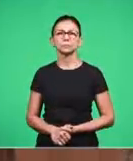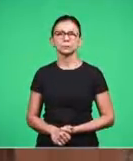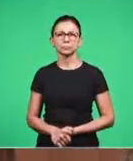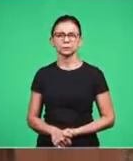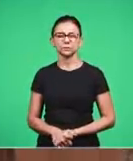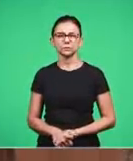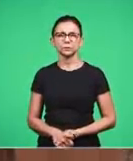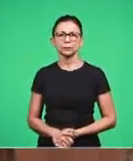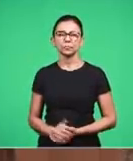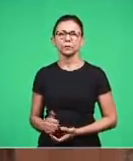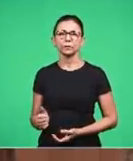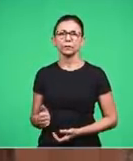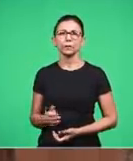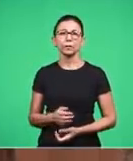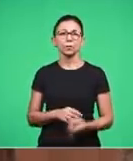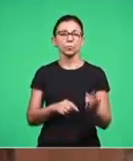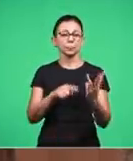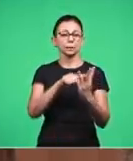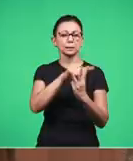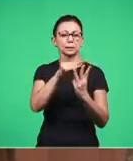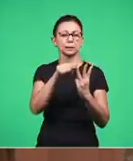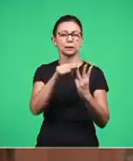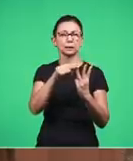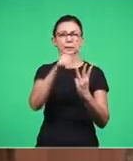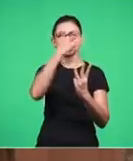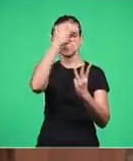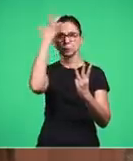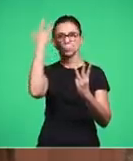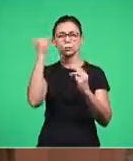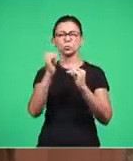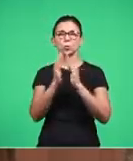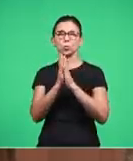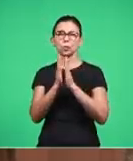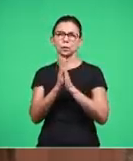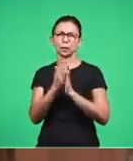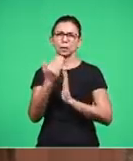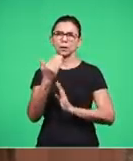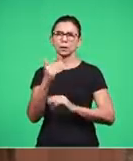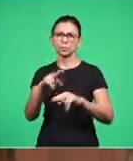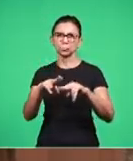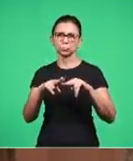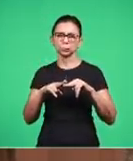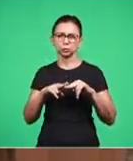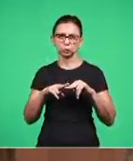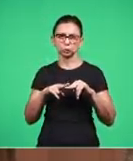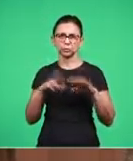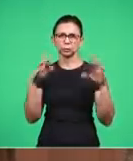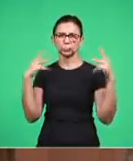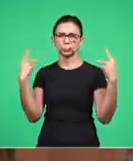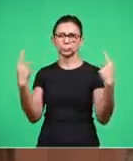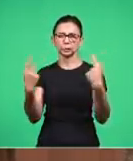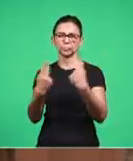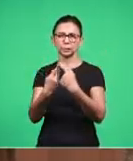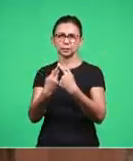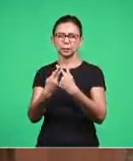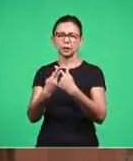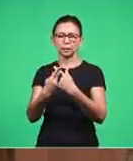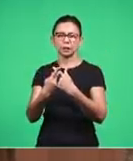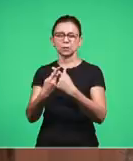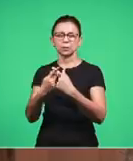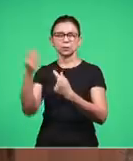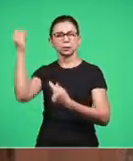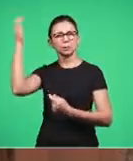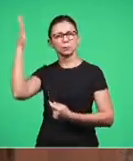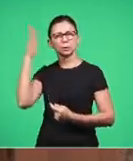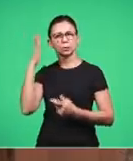Vamos ter agora ainda três orações, as orações dos motivos orientados pelo presbitério, que em todos os cultos tem esse período de oração, então